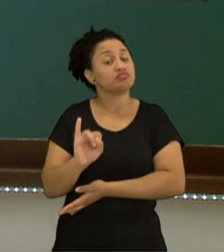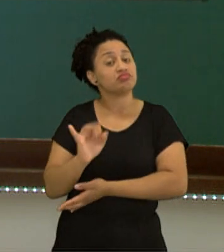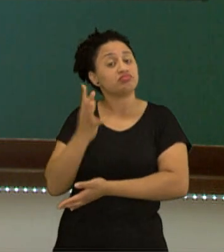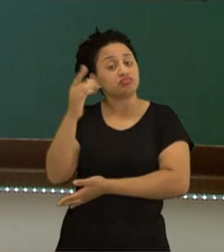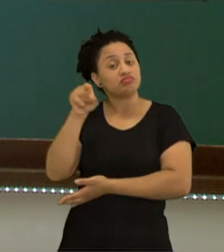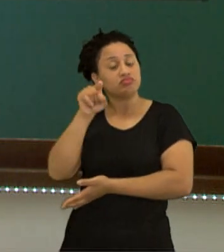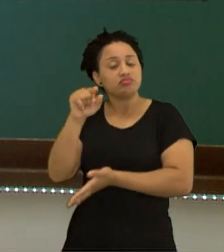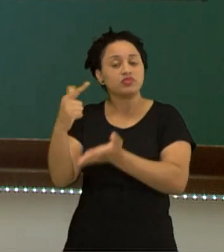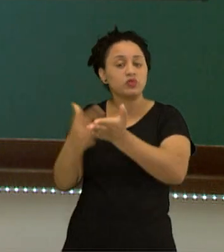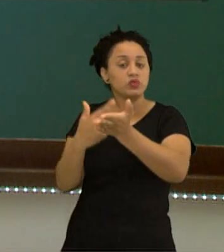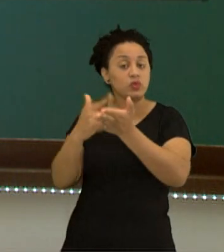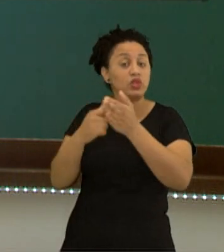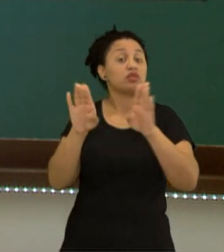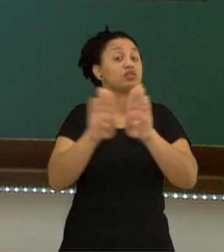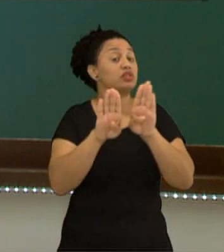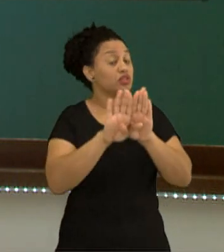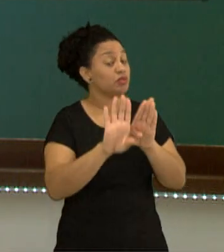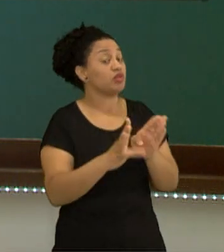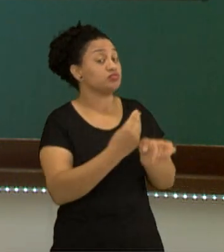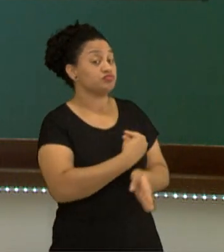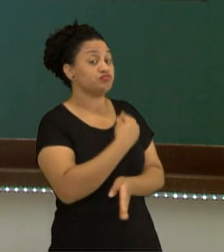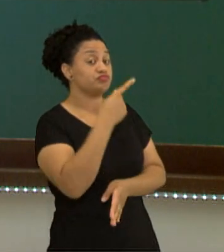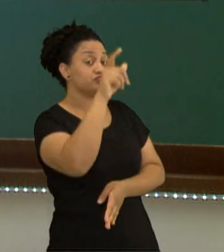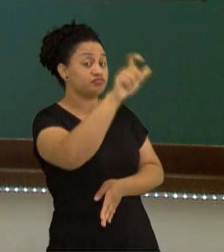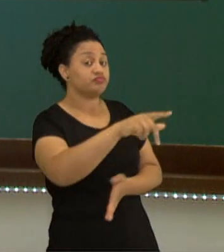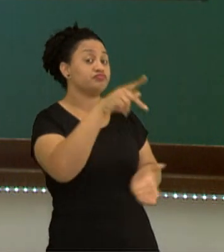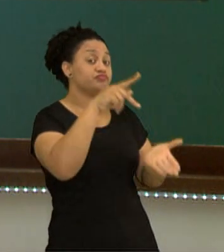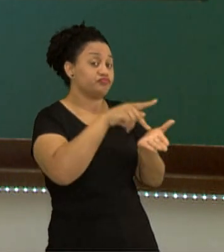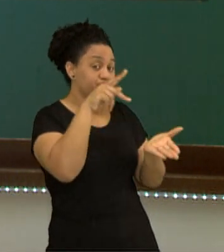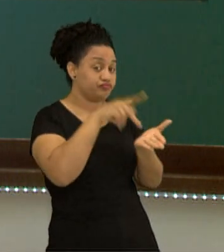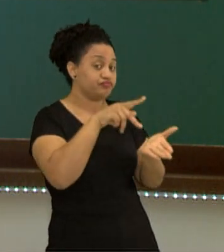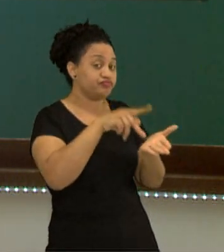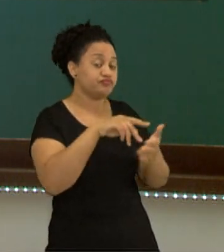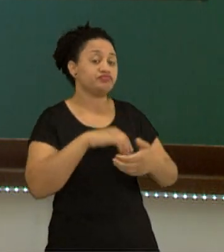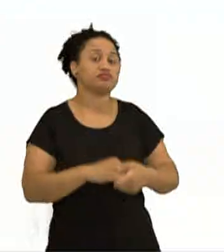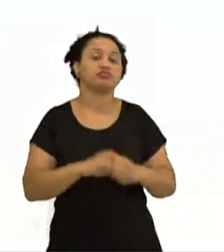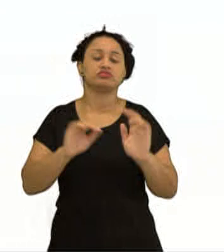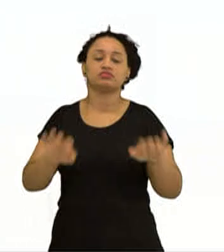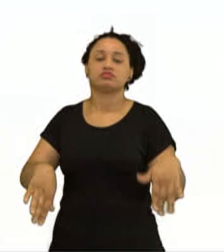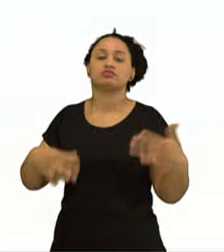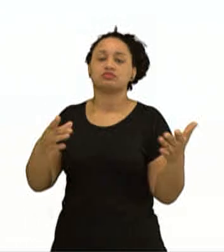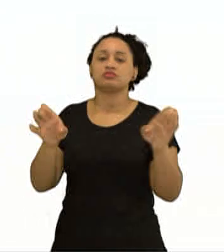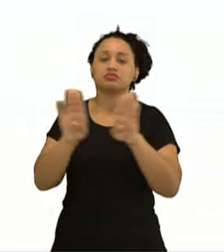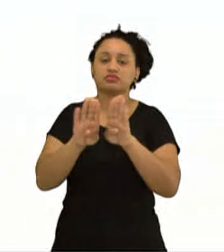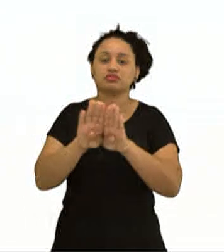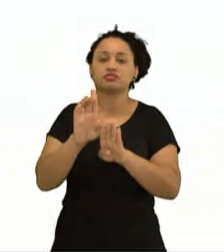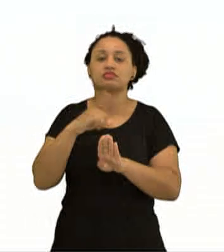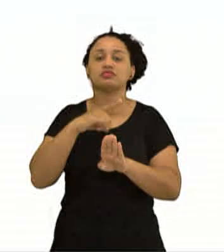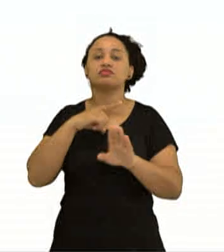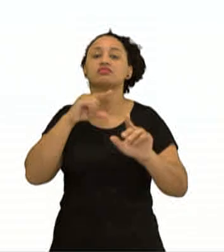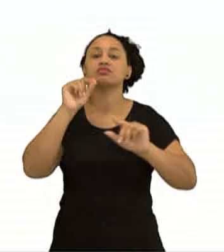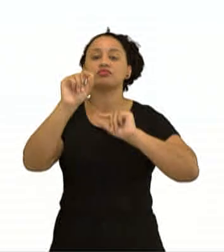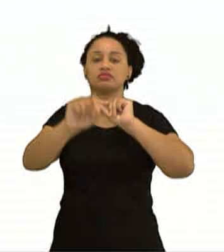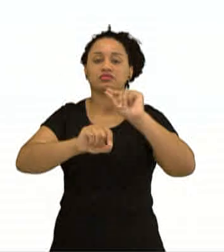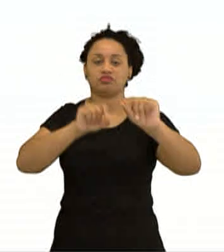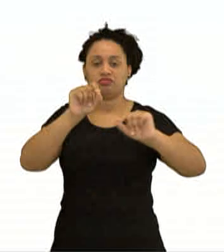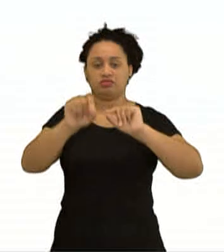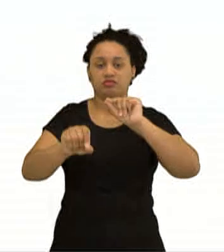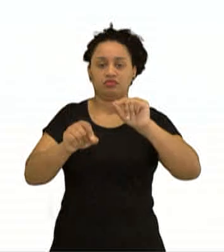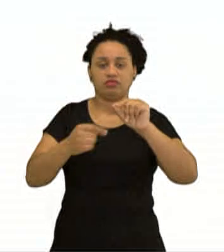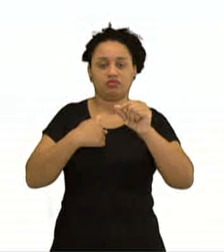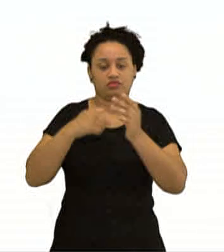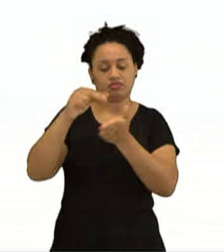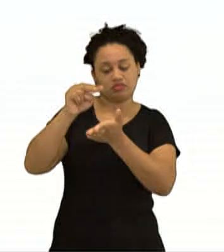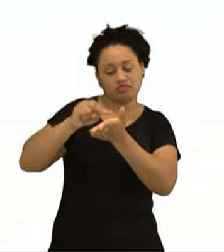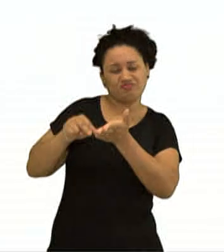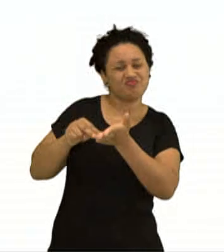na obra também aconteceu na vida dela. Ainda ela traz a questão com o leitor não